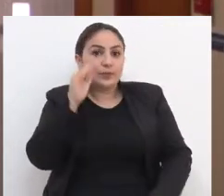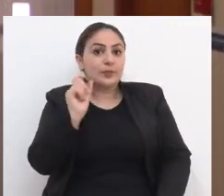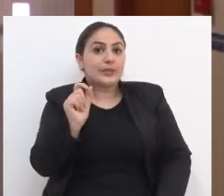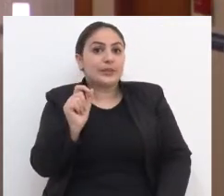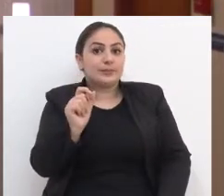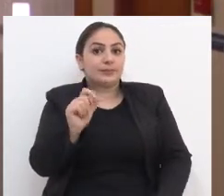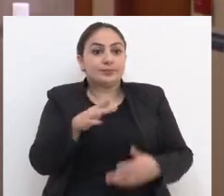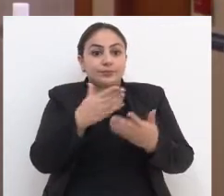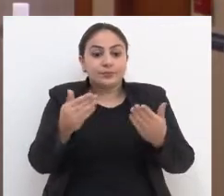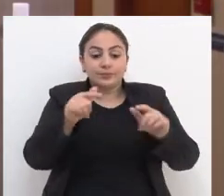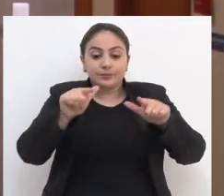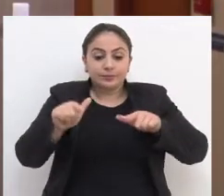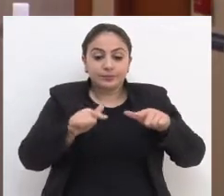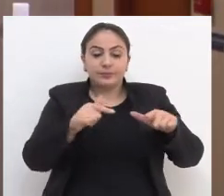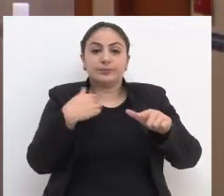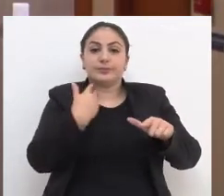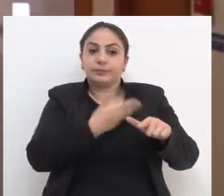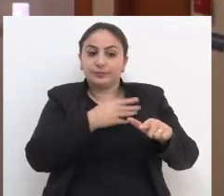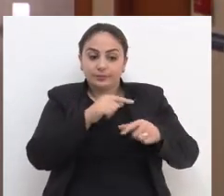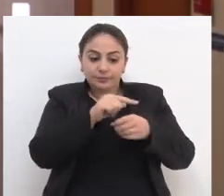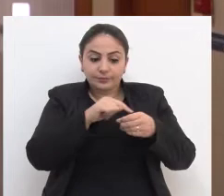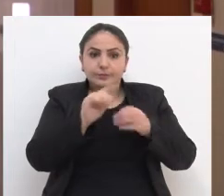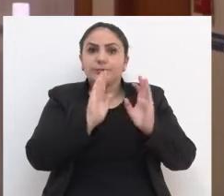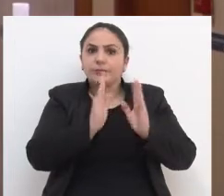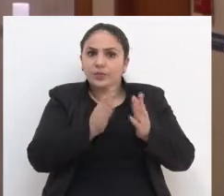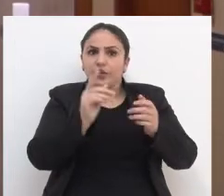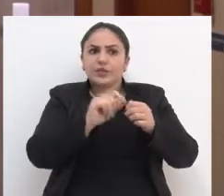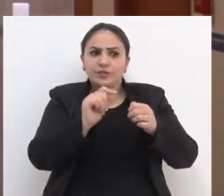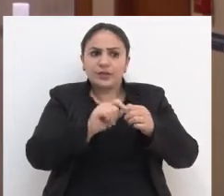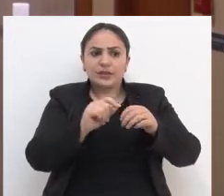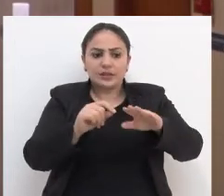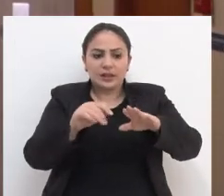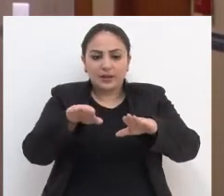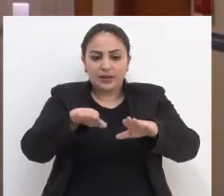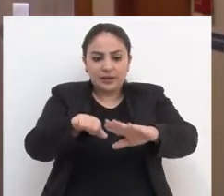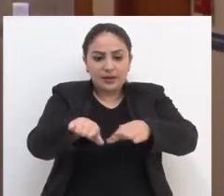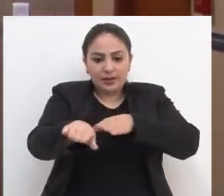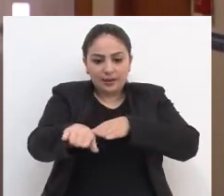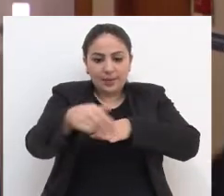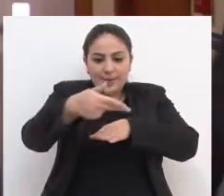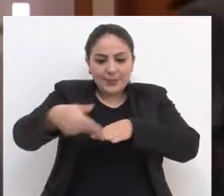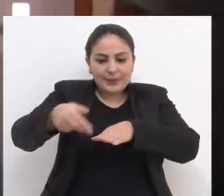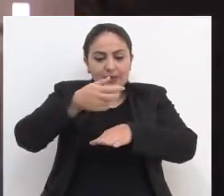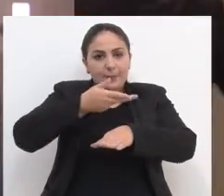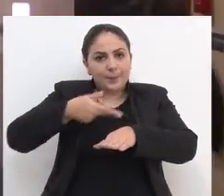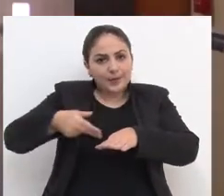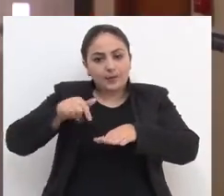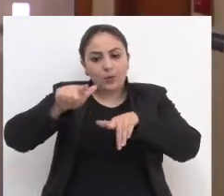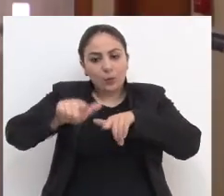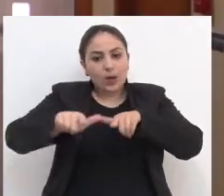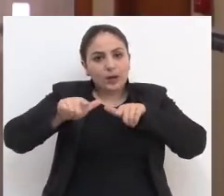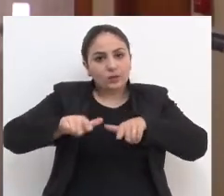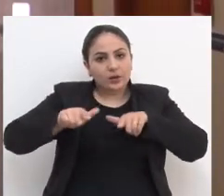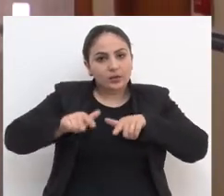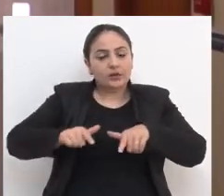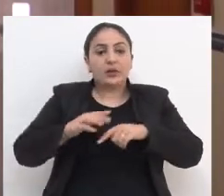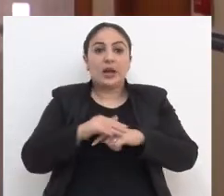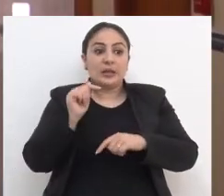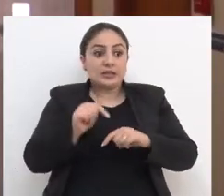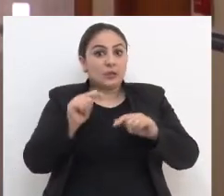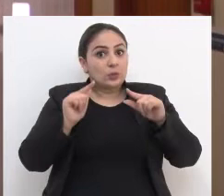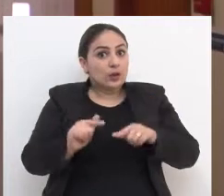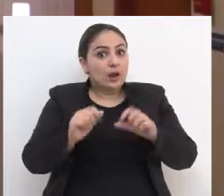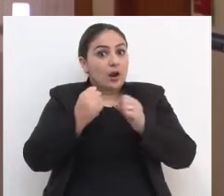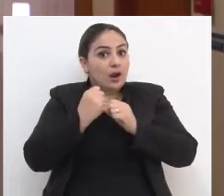observado que em outros pontos da nossa cidade já foram feitas essas demarcações no estacionamento da nossa cidade, e ali é